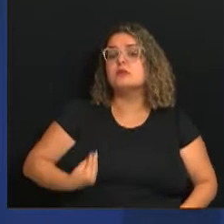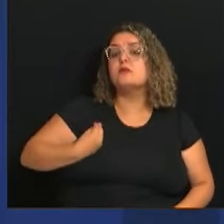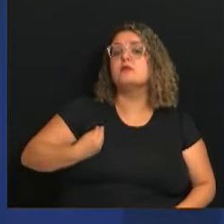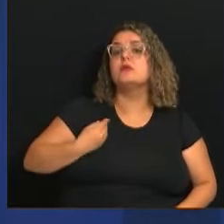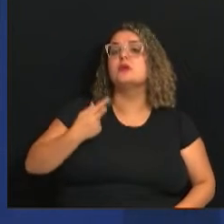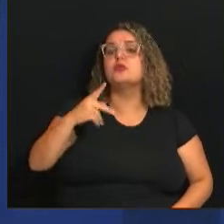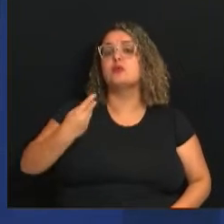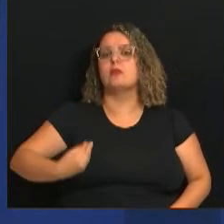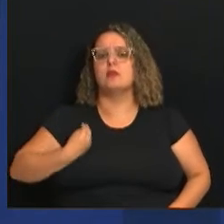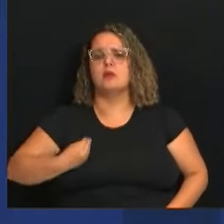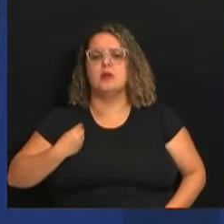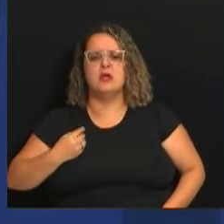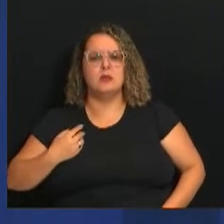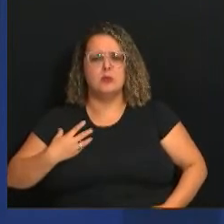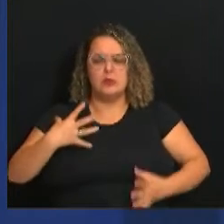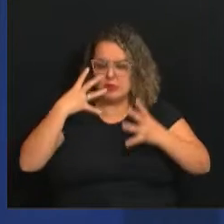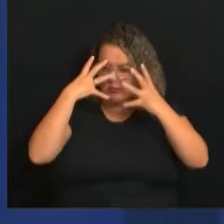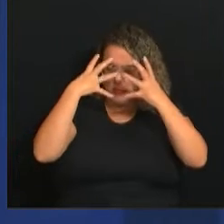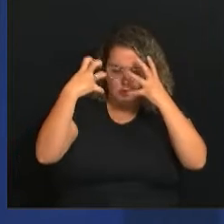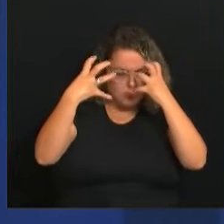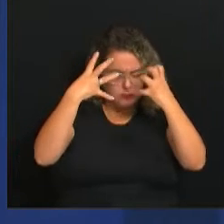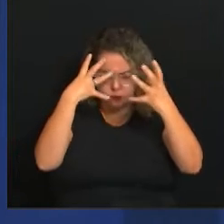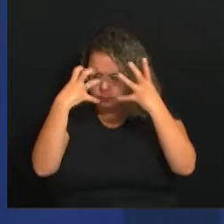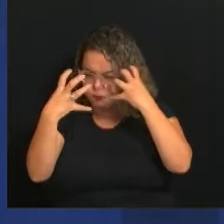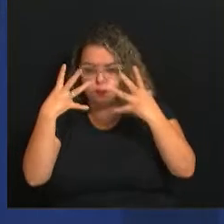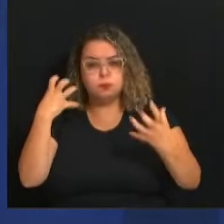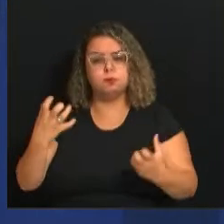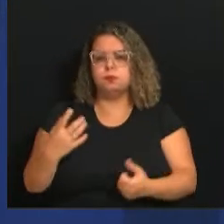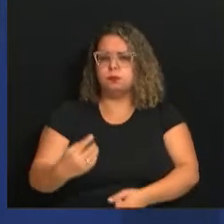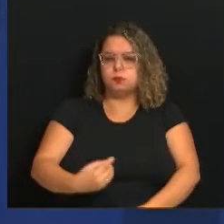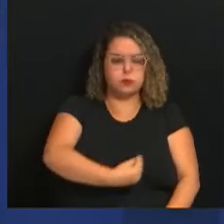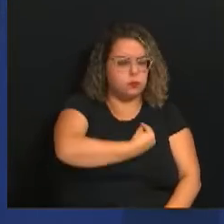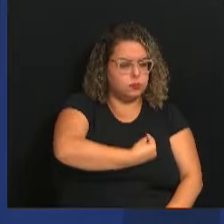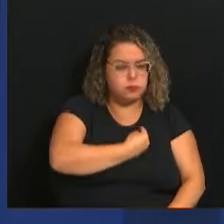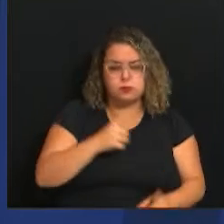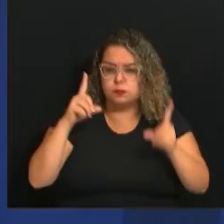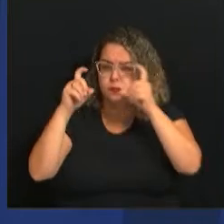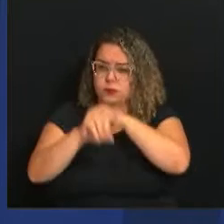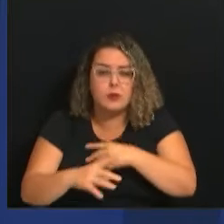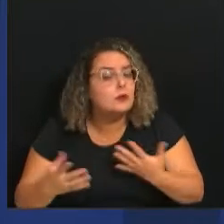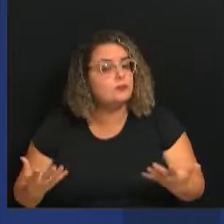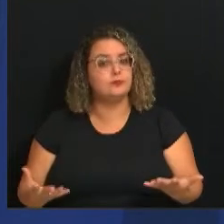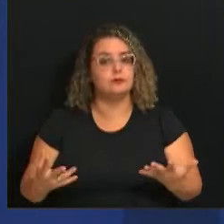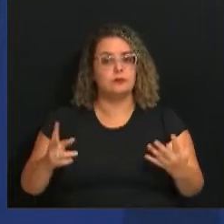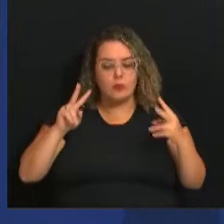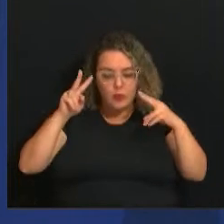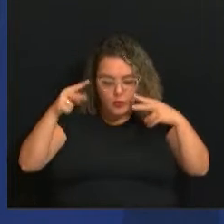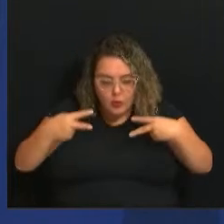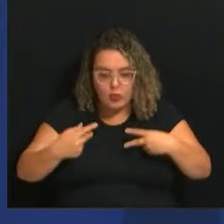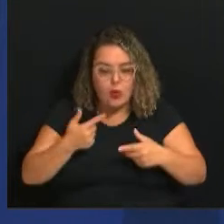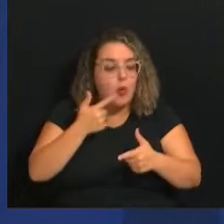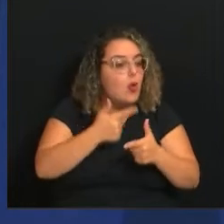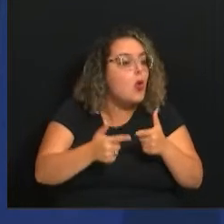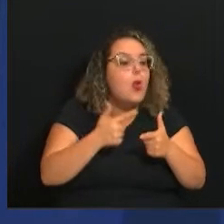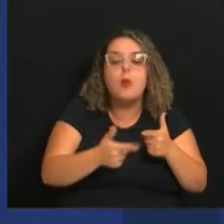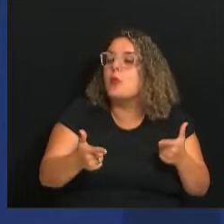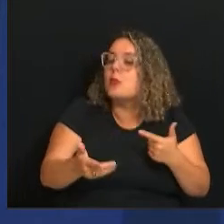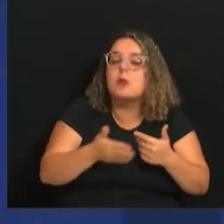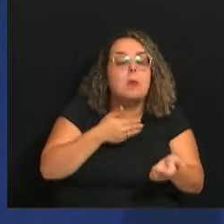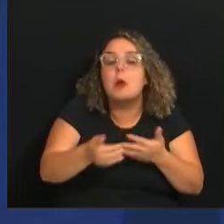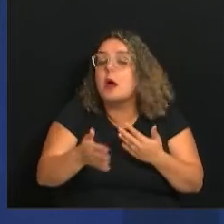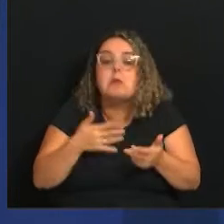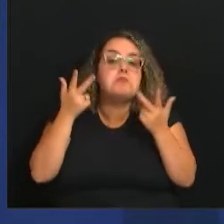Então, o que eu queria era colocar o assunto em pauta. Eu não queria mais que as pessoas me olhassem